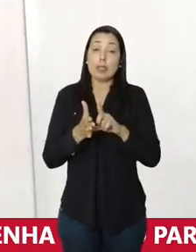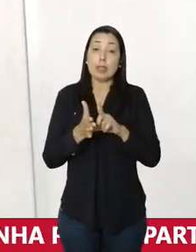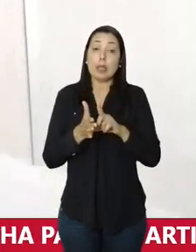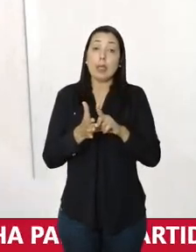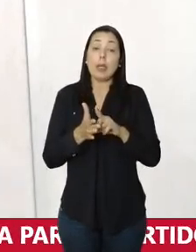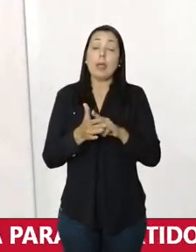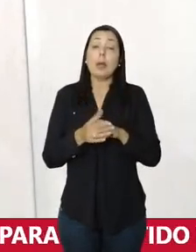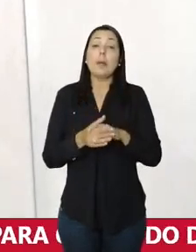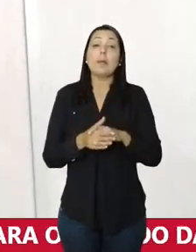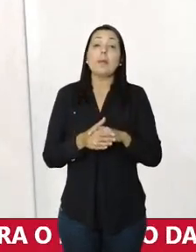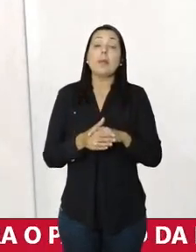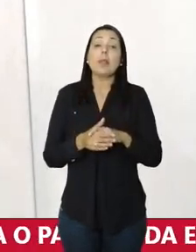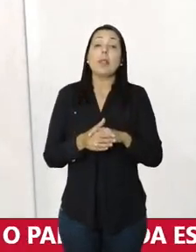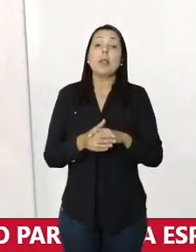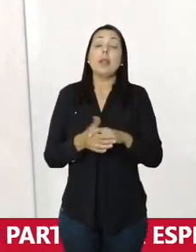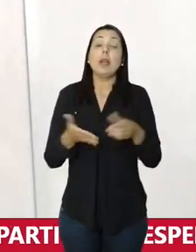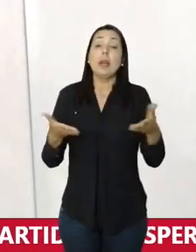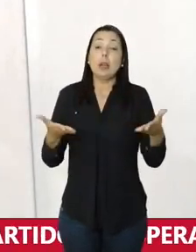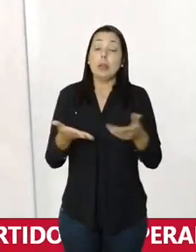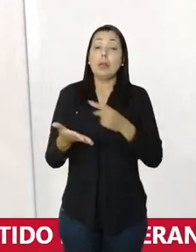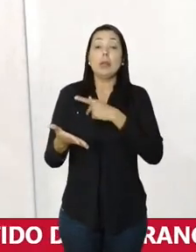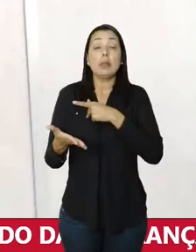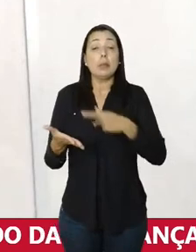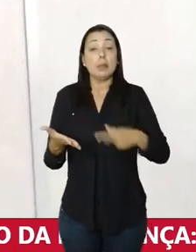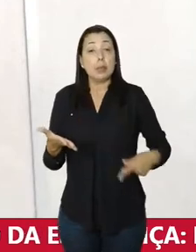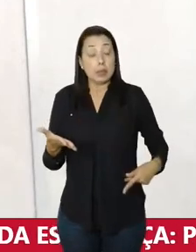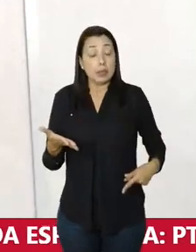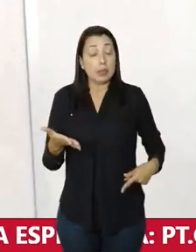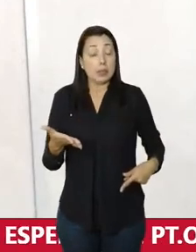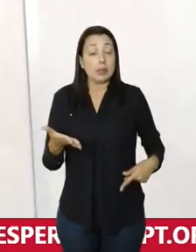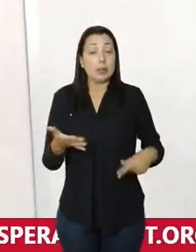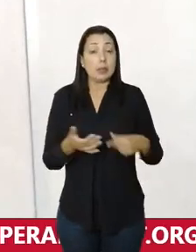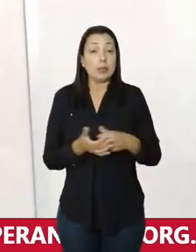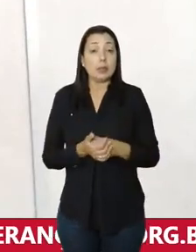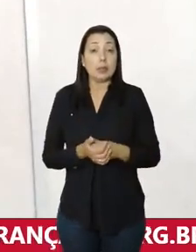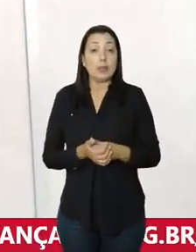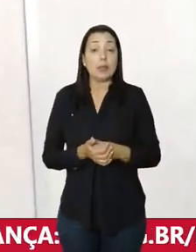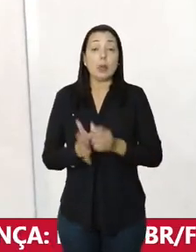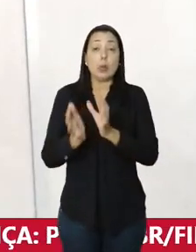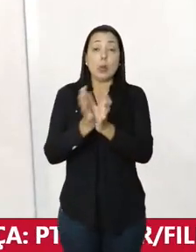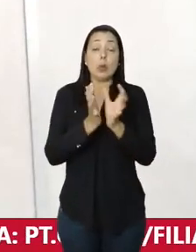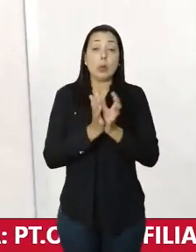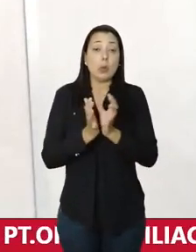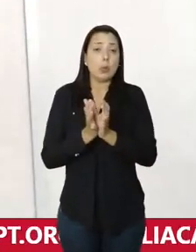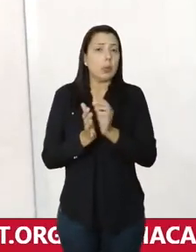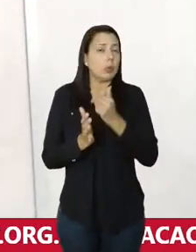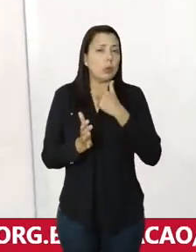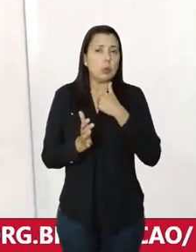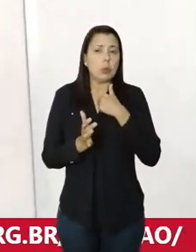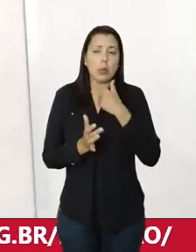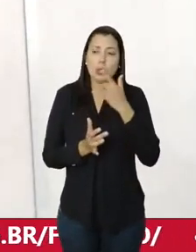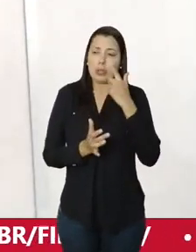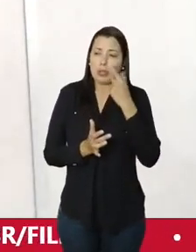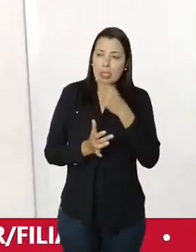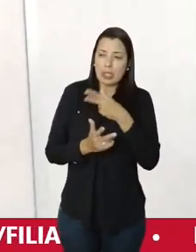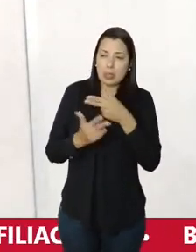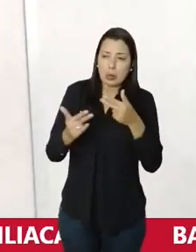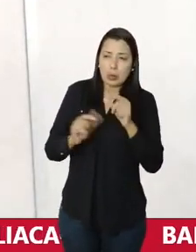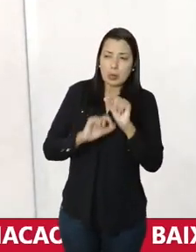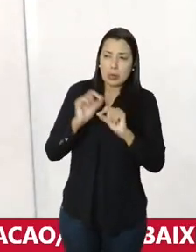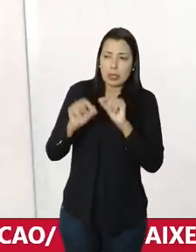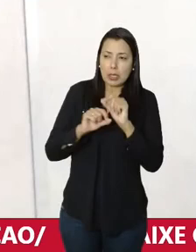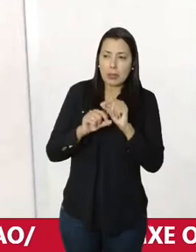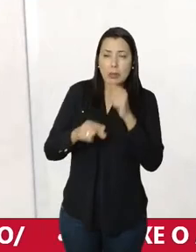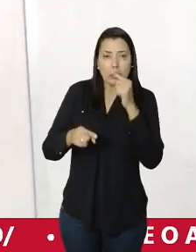Mariana, que no regime presidencialista, senhor presidente, o conjunto da obra não pode servir de pretexto